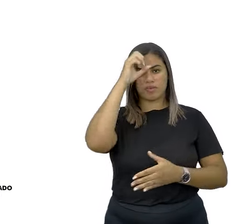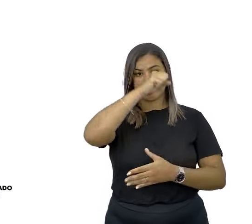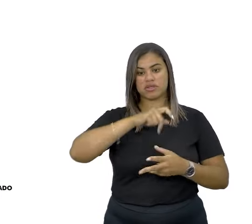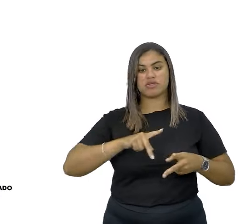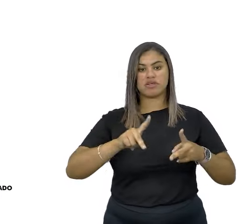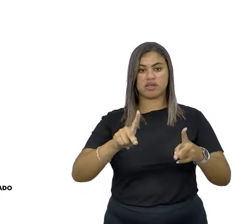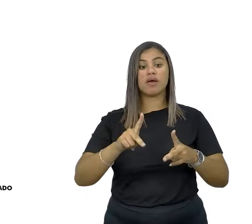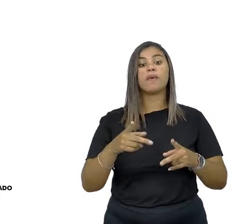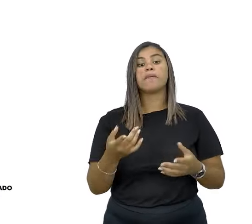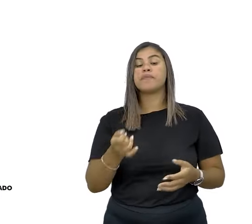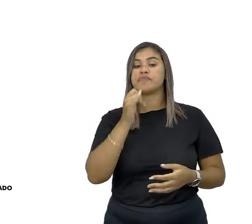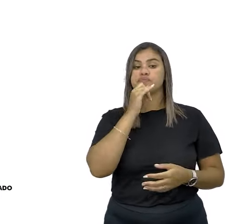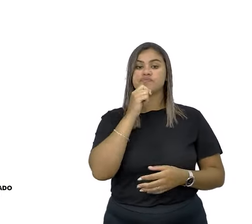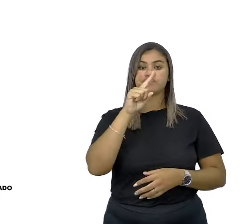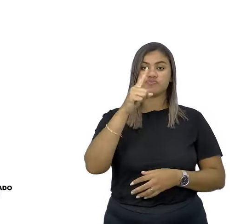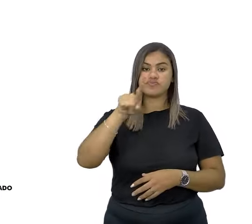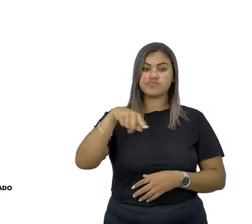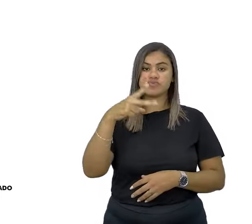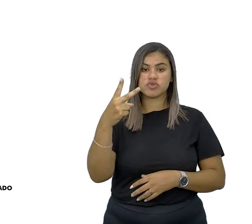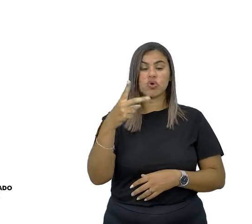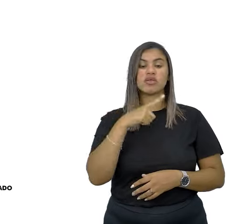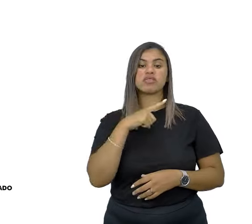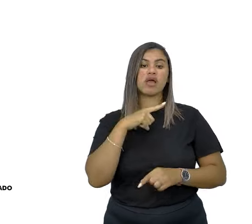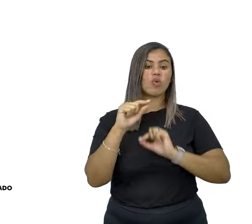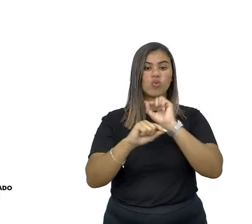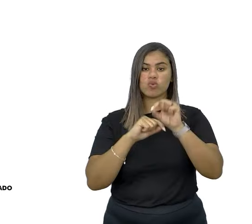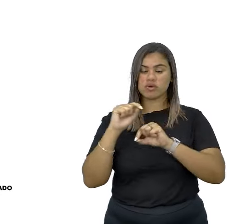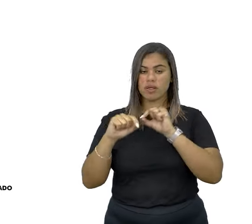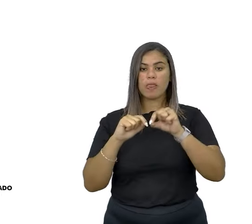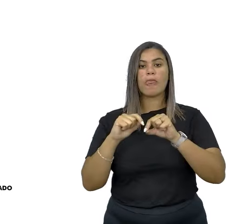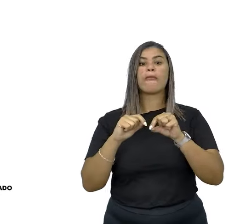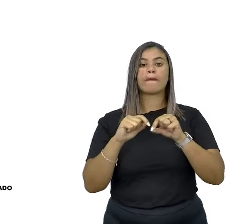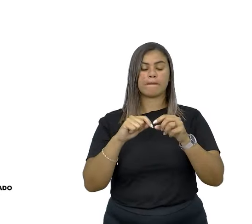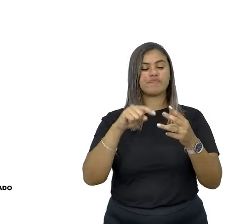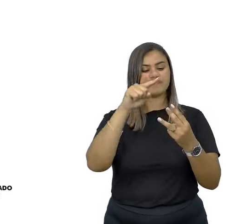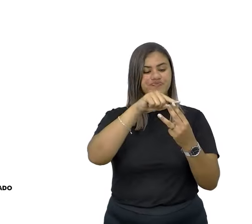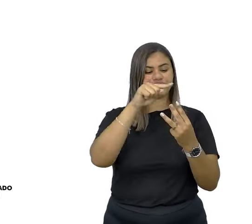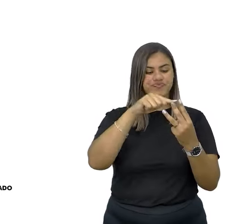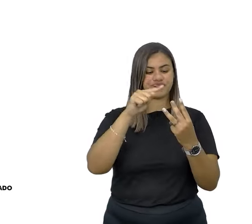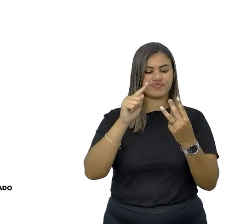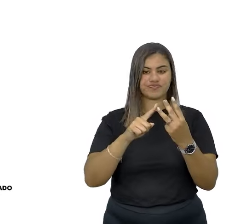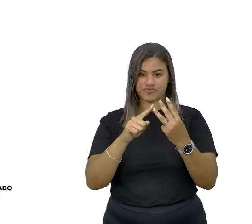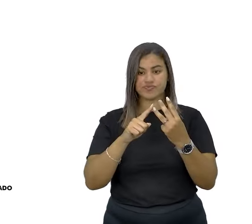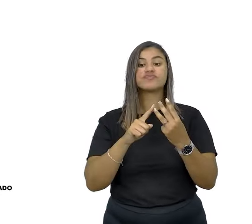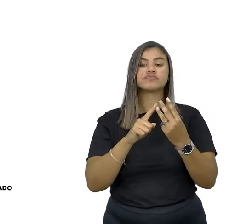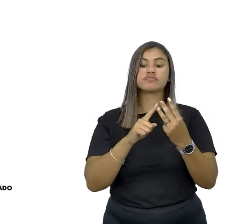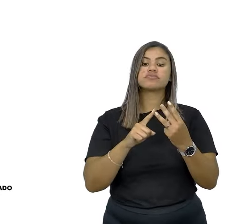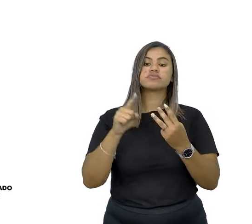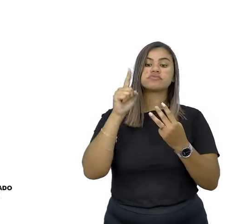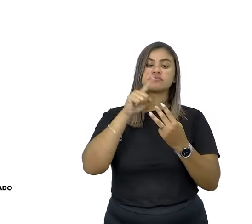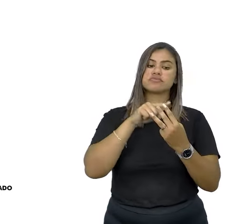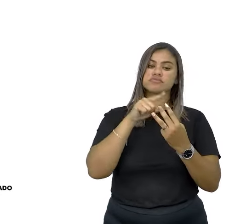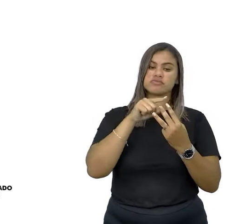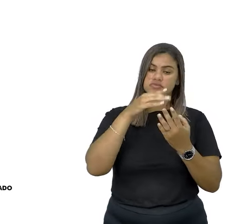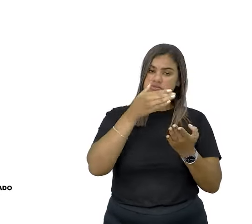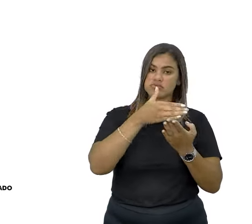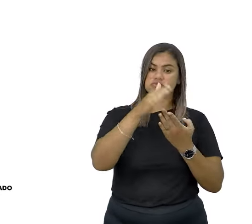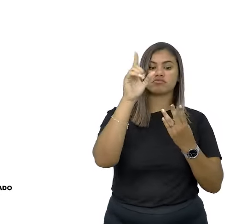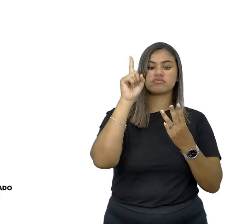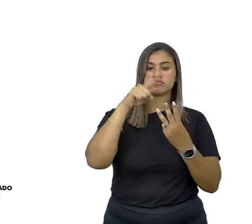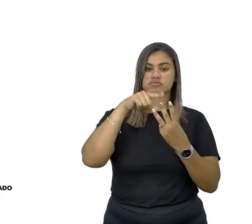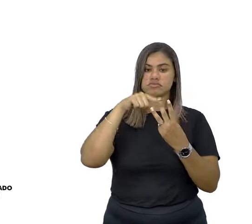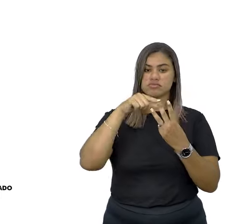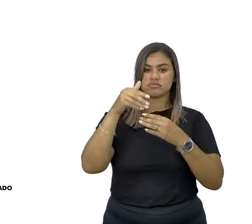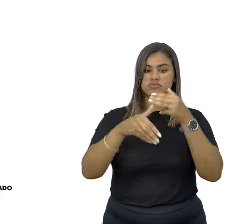cada 2 aulas nós temos um movimento que é comum a todas as sequências de atividades, que é o quê?